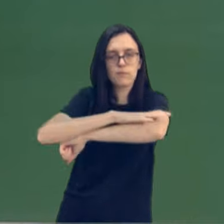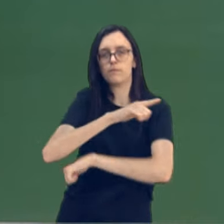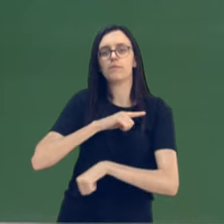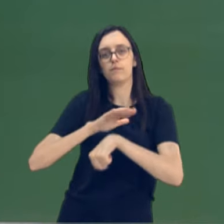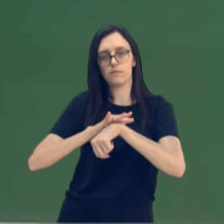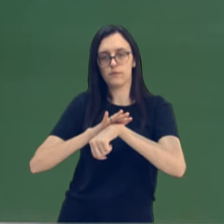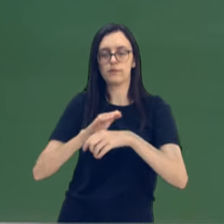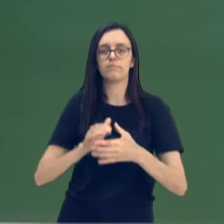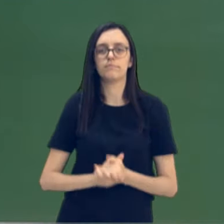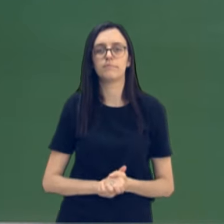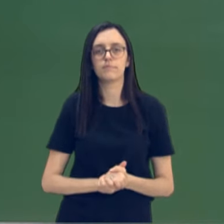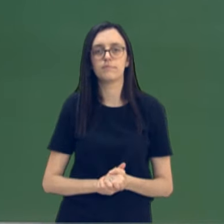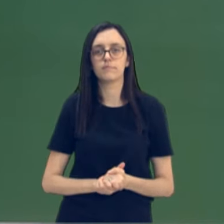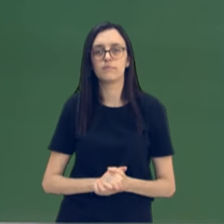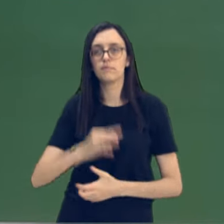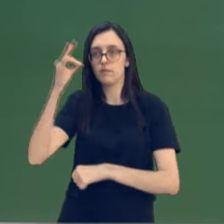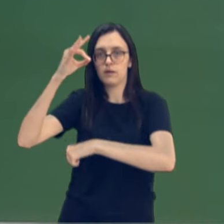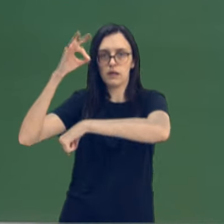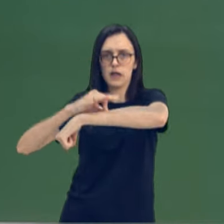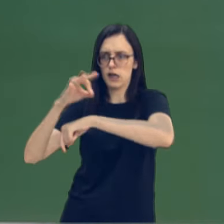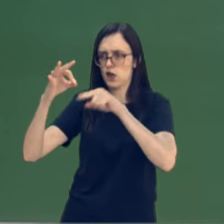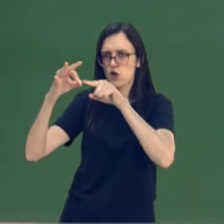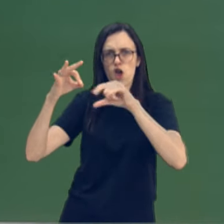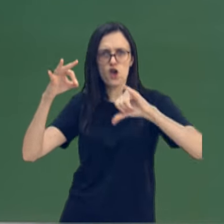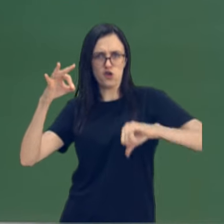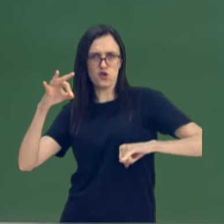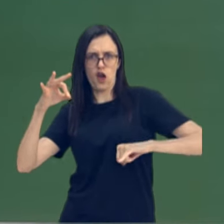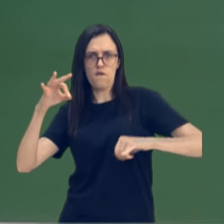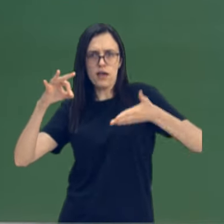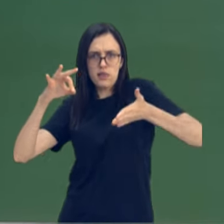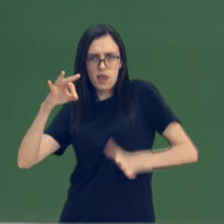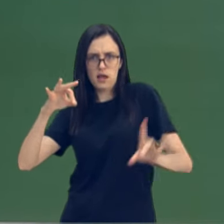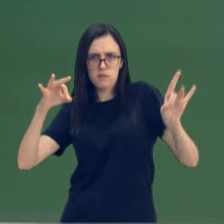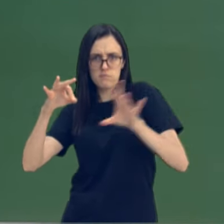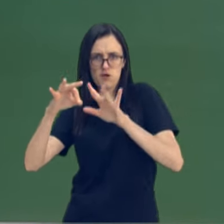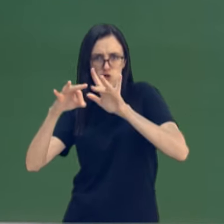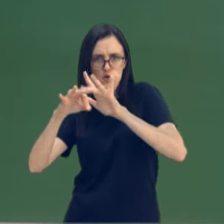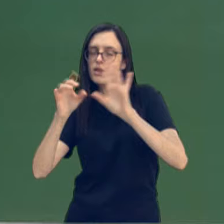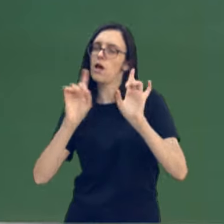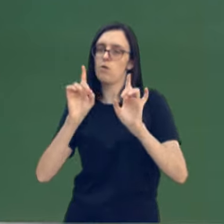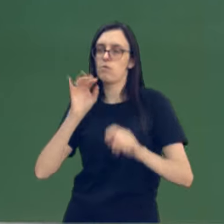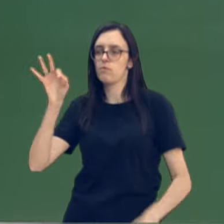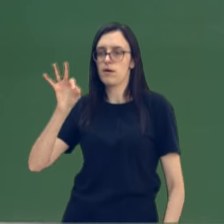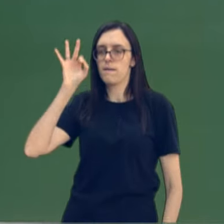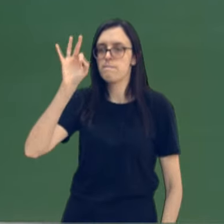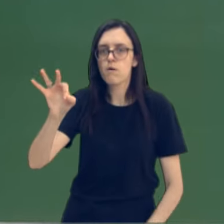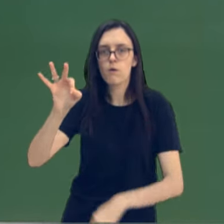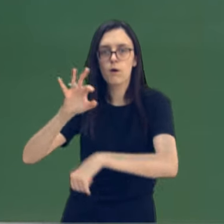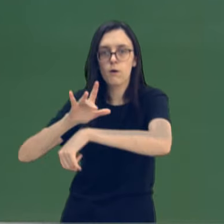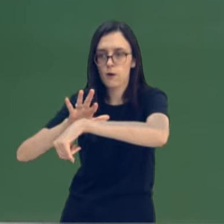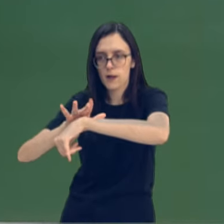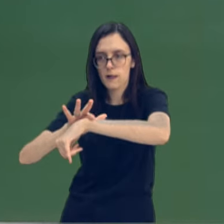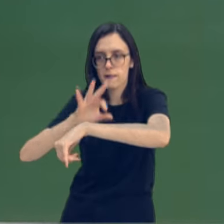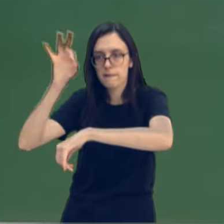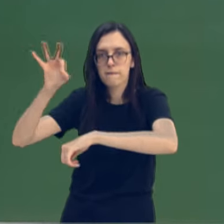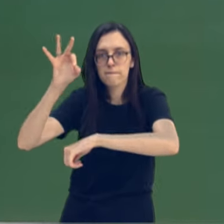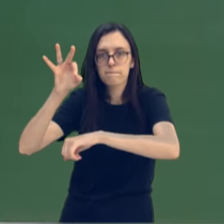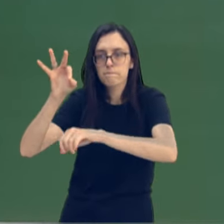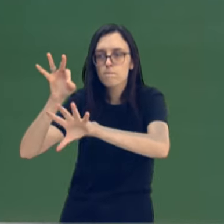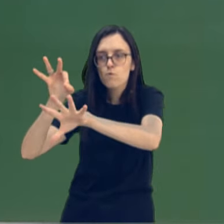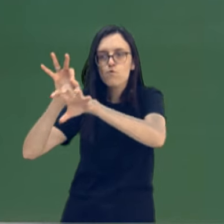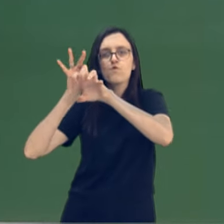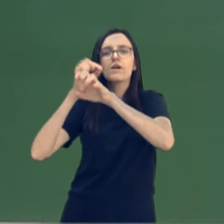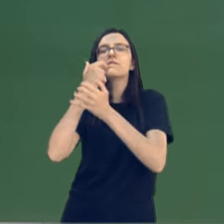ou zika. O mosquito não sofre com a doença. E ele não nasce com a doença. Ele pica uma pessoa infectada, puxa o sangue